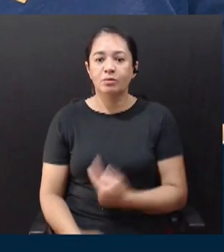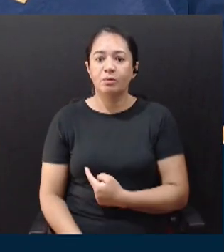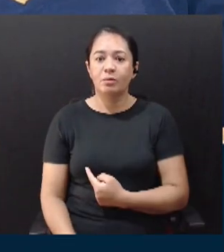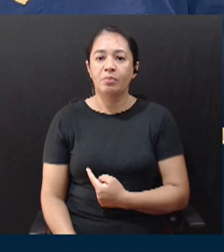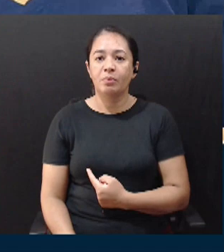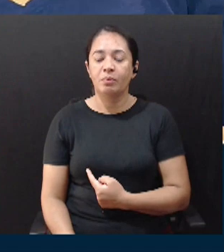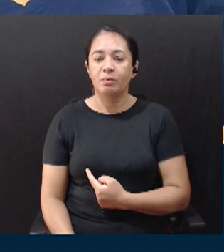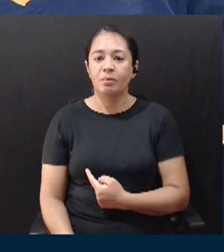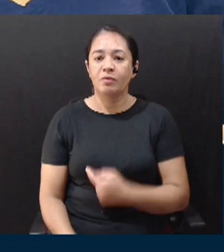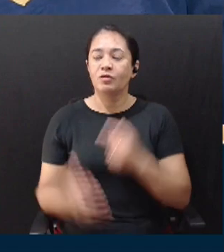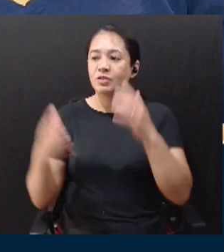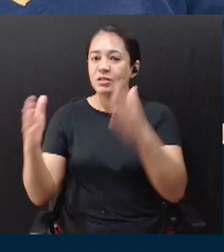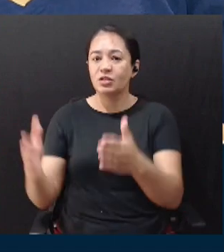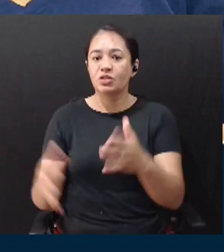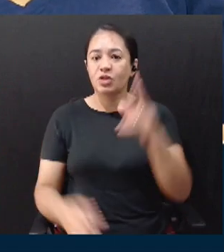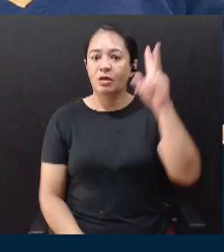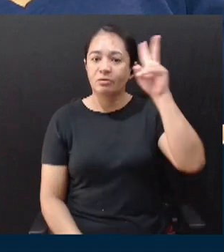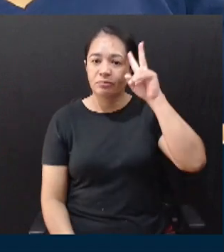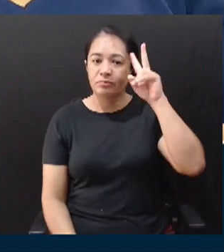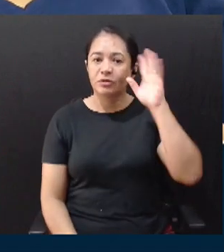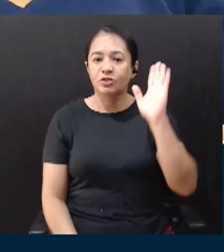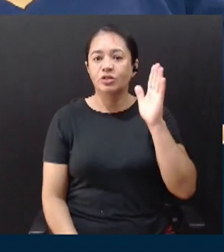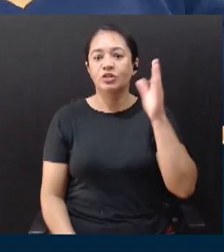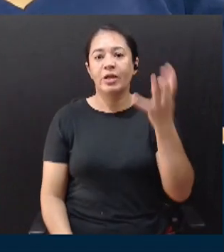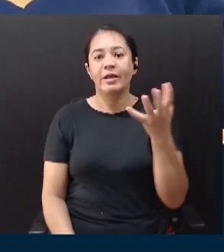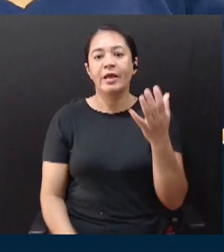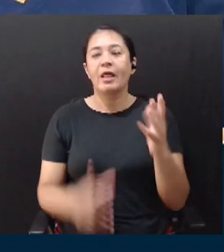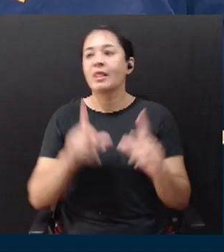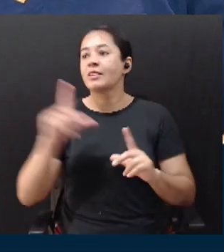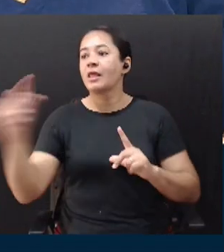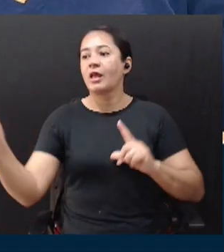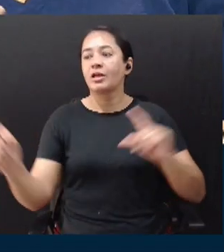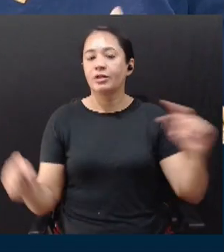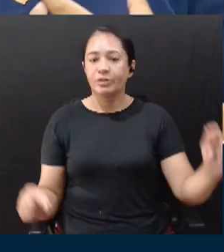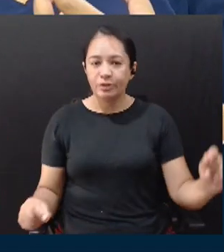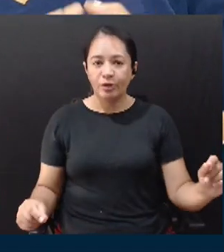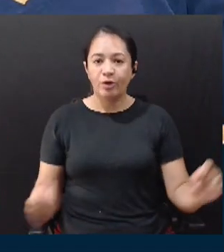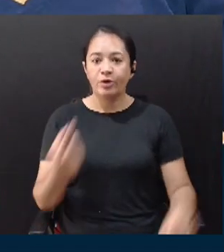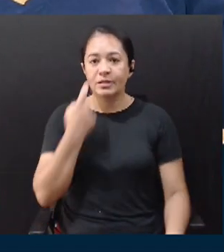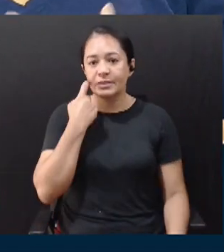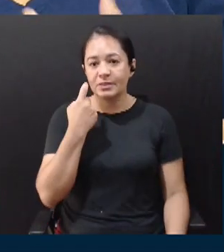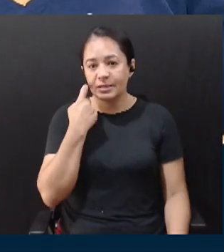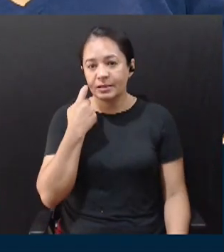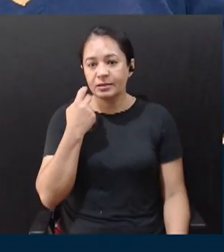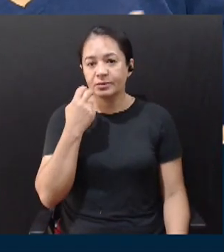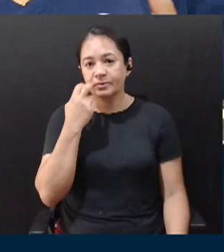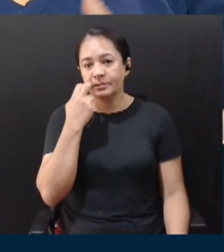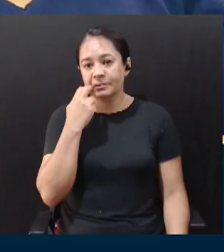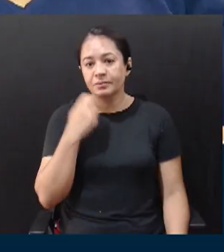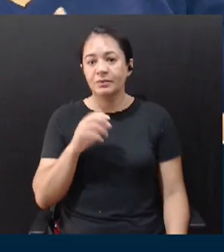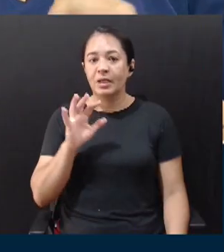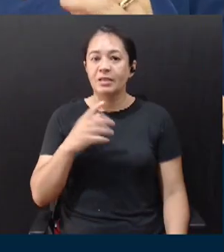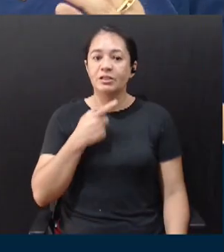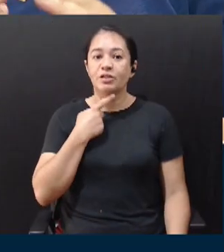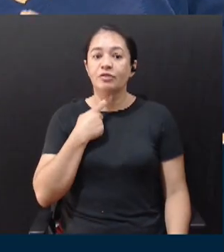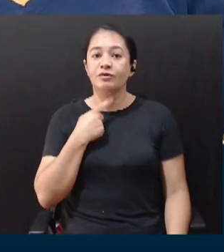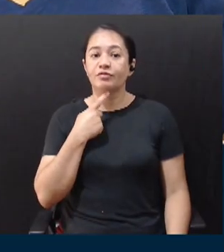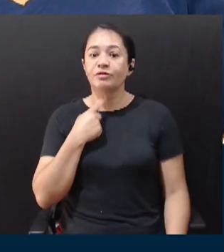na segunda-feira e já quer sair logo, porque você quer que chegue a sexta-feira. Então, essa vontade, essa ansiedade, ela